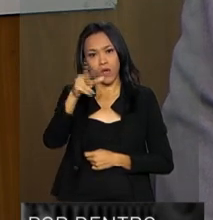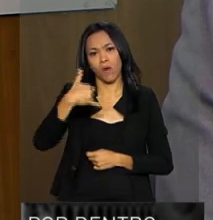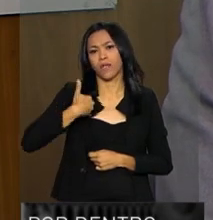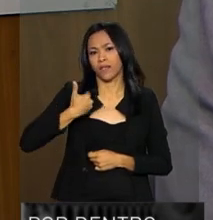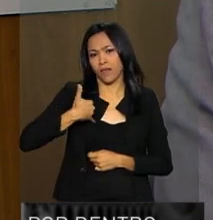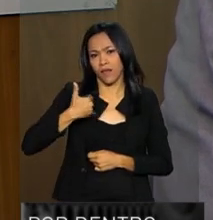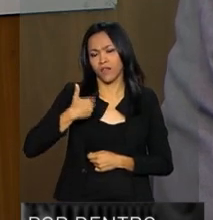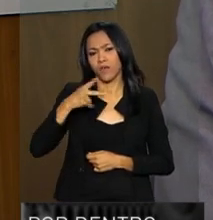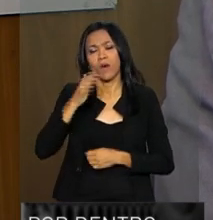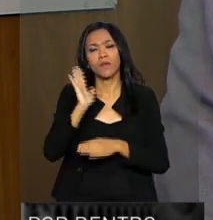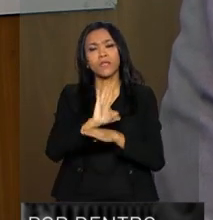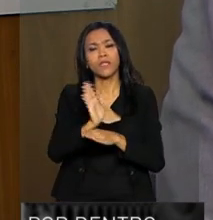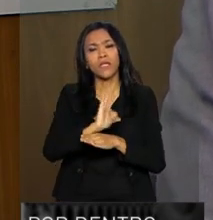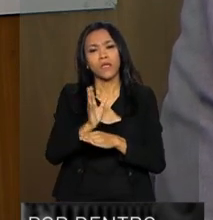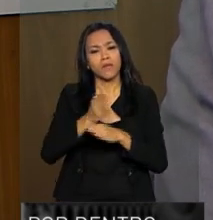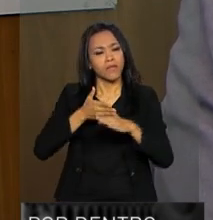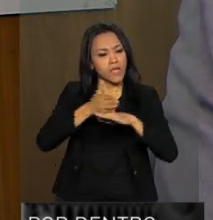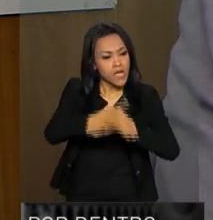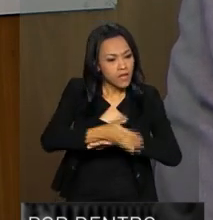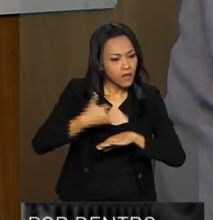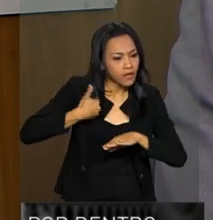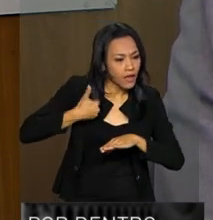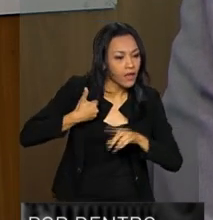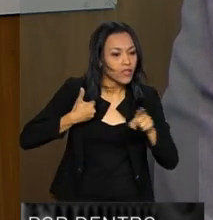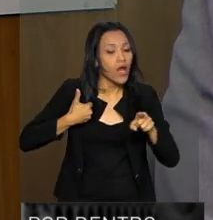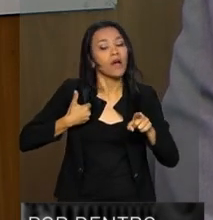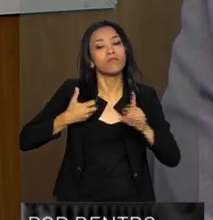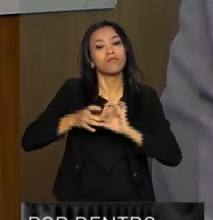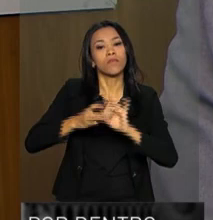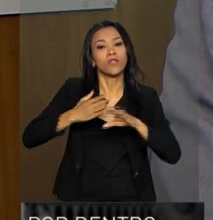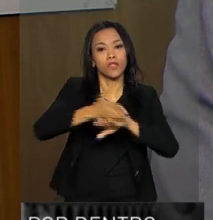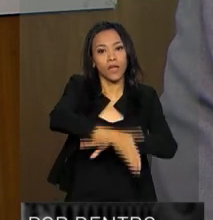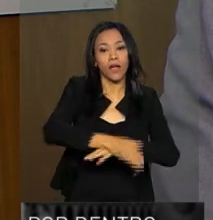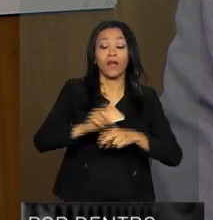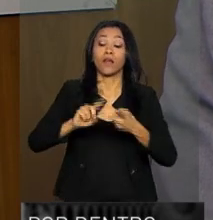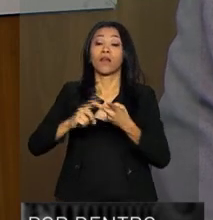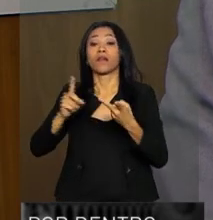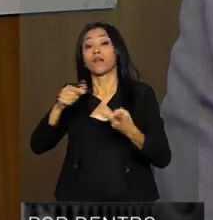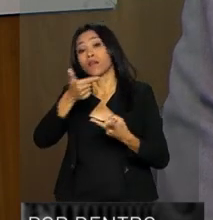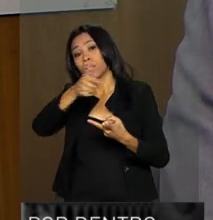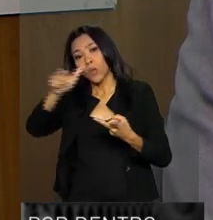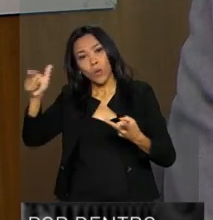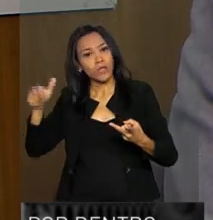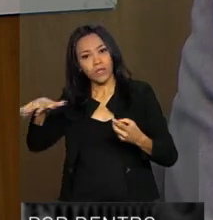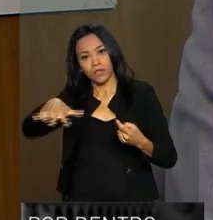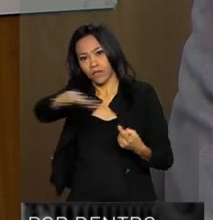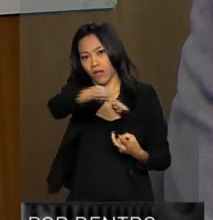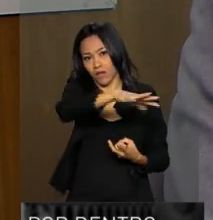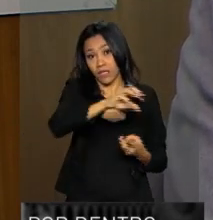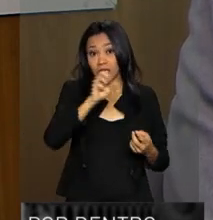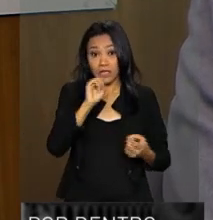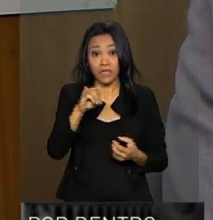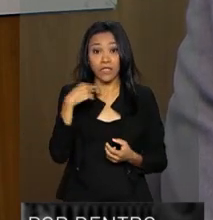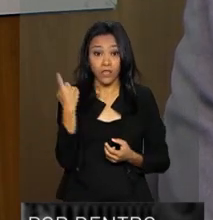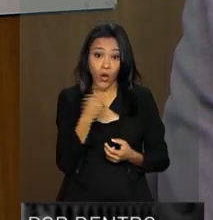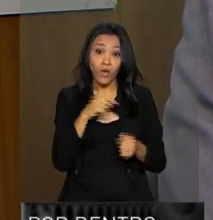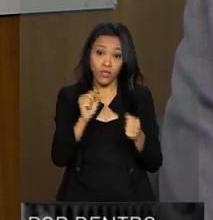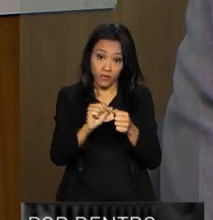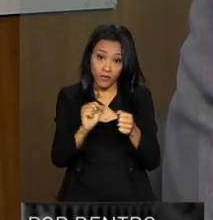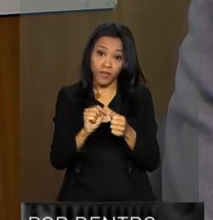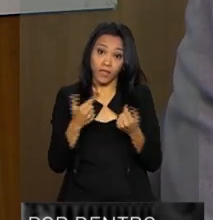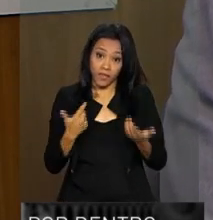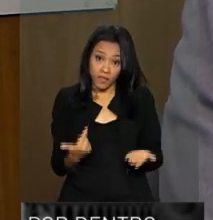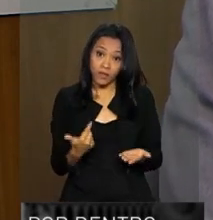na tv e outras áreas se nós fizermos isso eu acho que boa parte dessas controvérsias